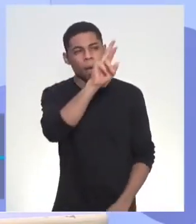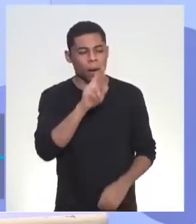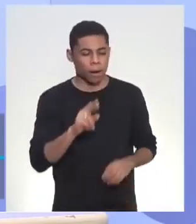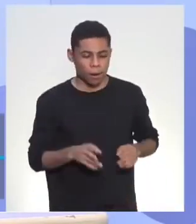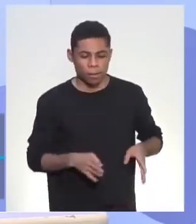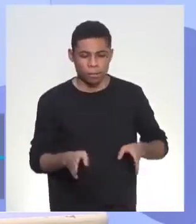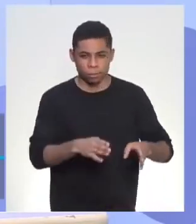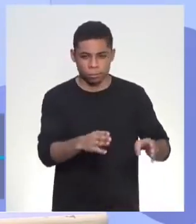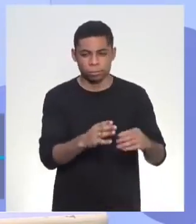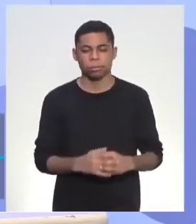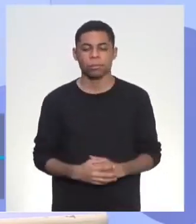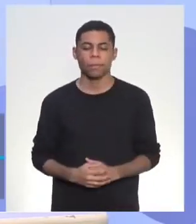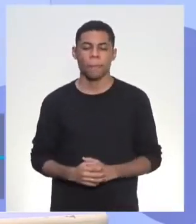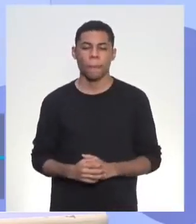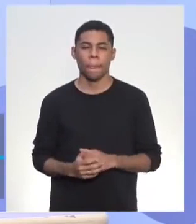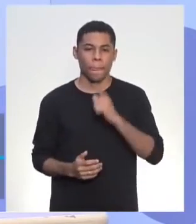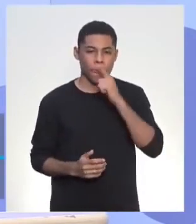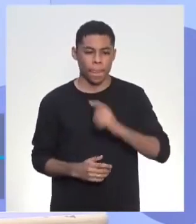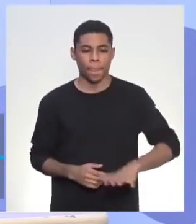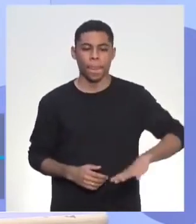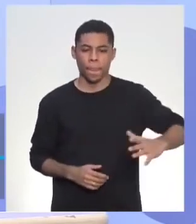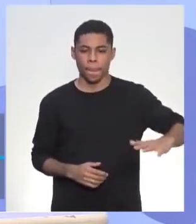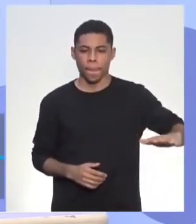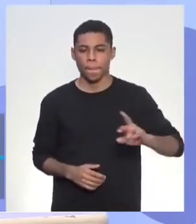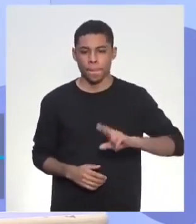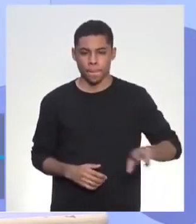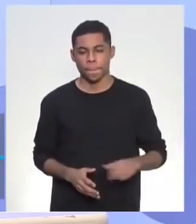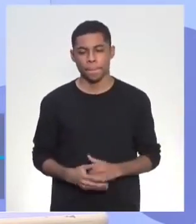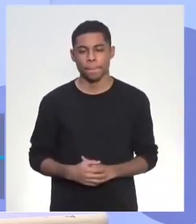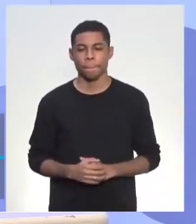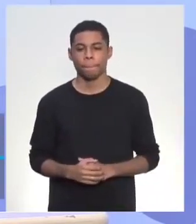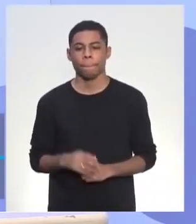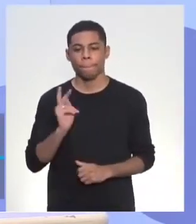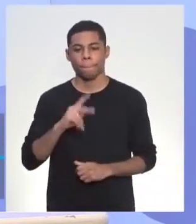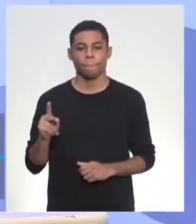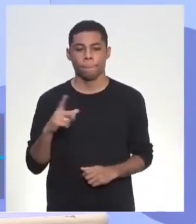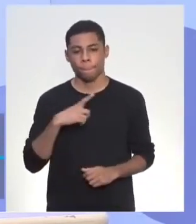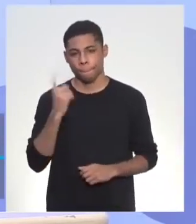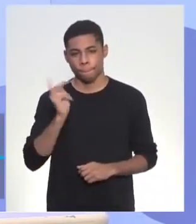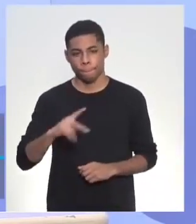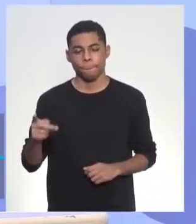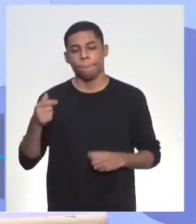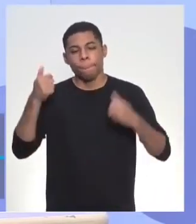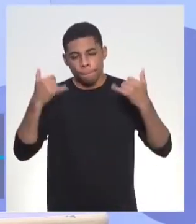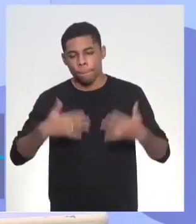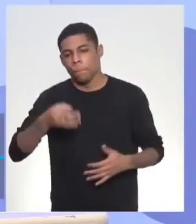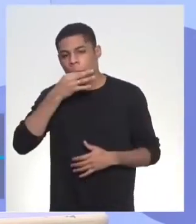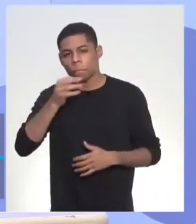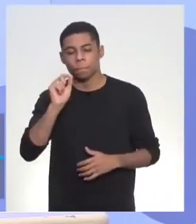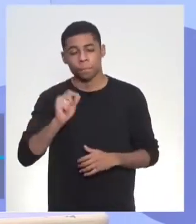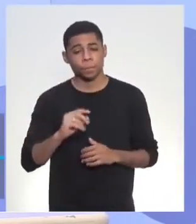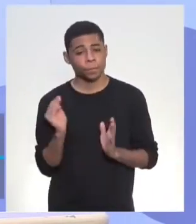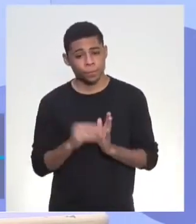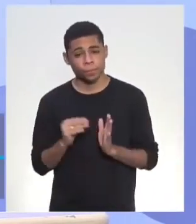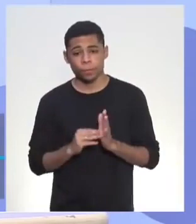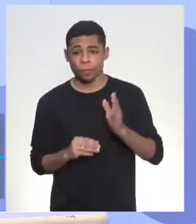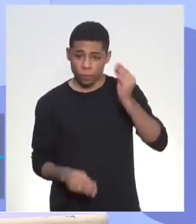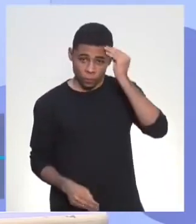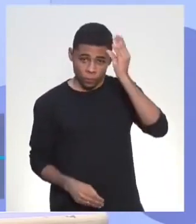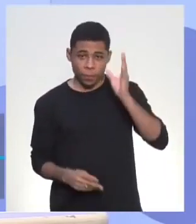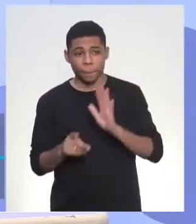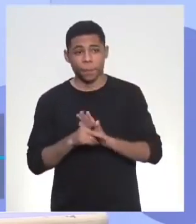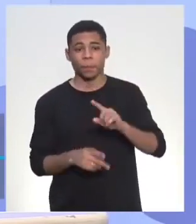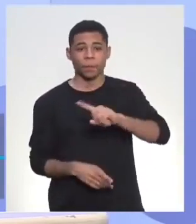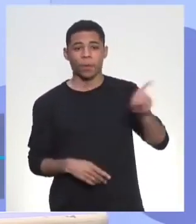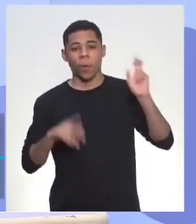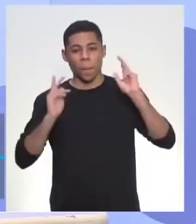atmosfera, também aqui da água. Aqui também tem um professor que comentou aqui que falta é consciência do ser